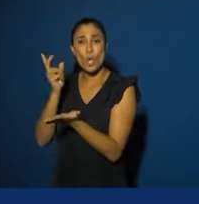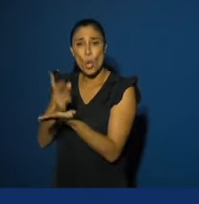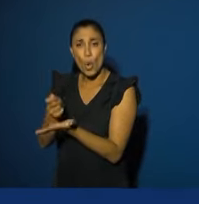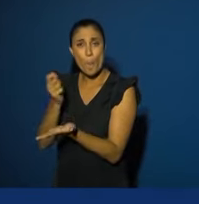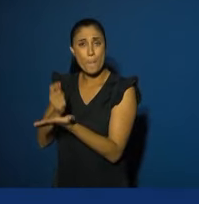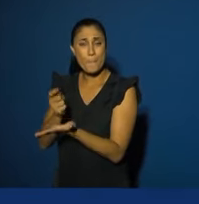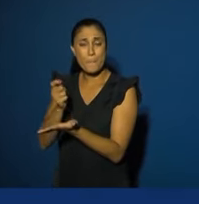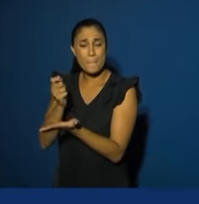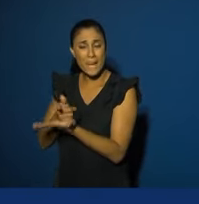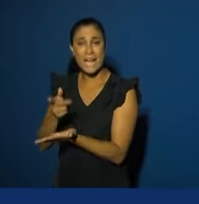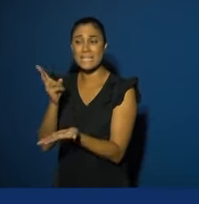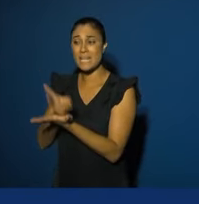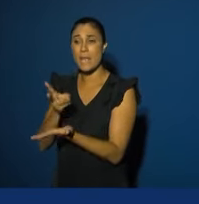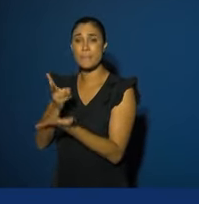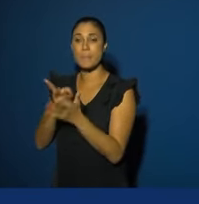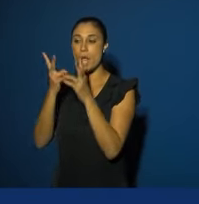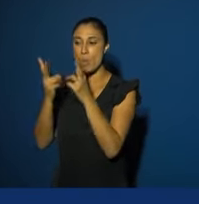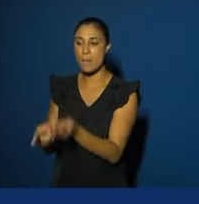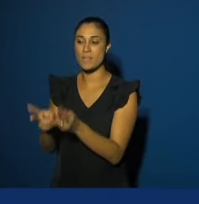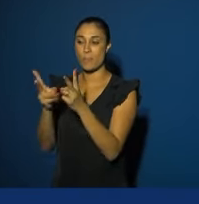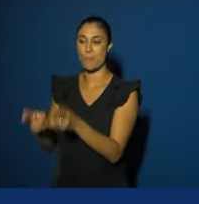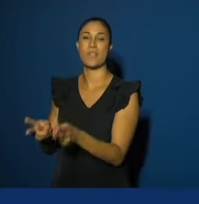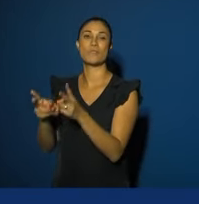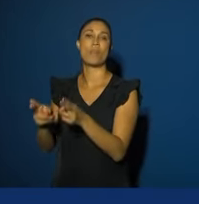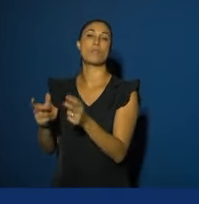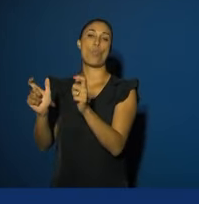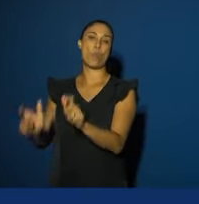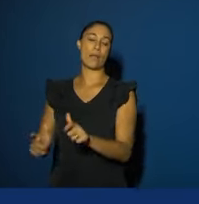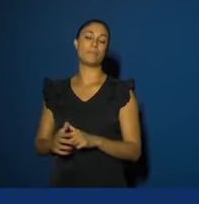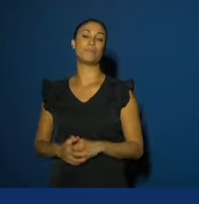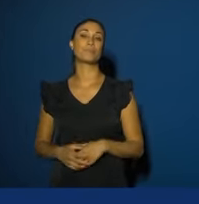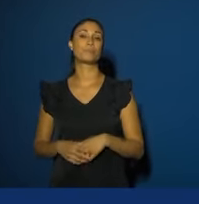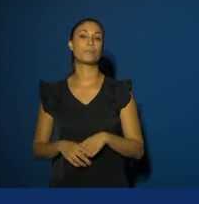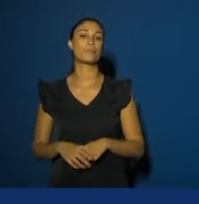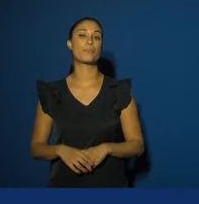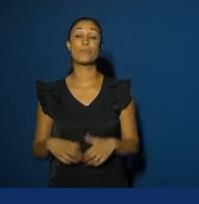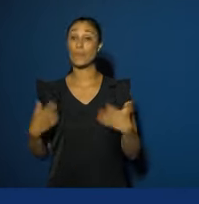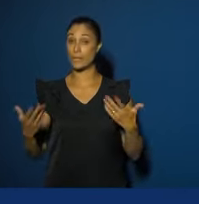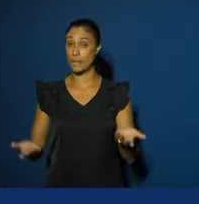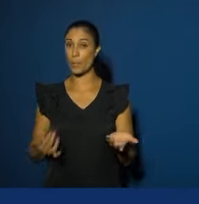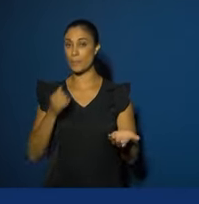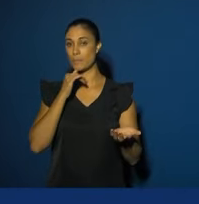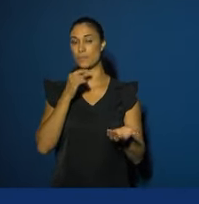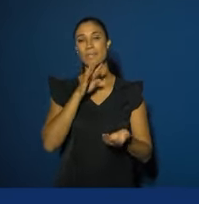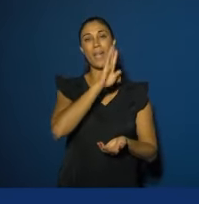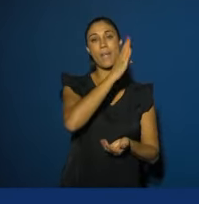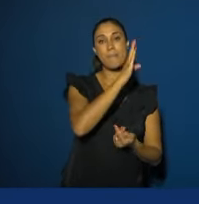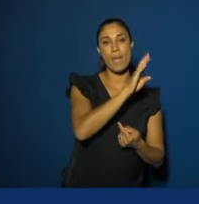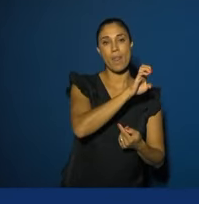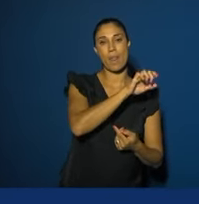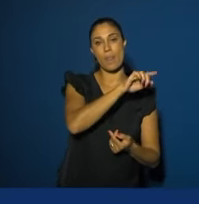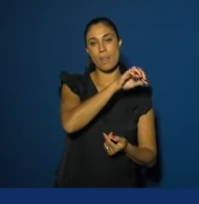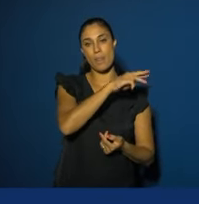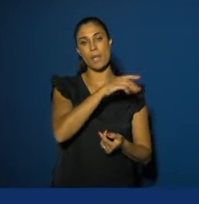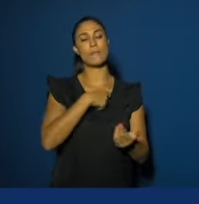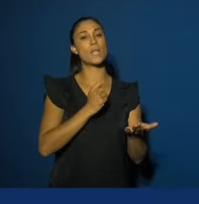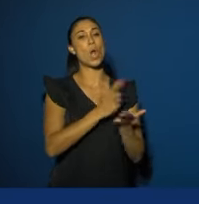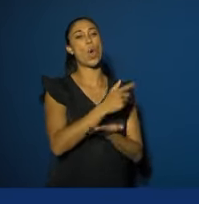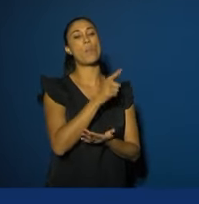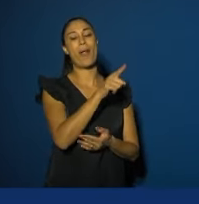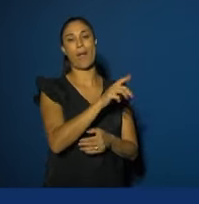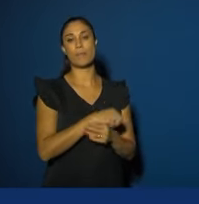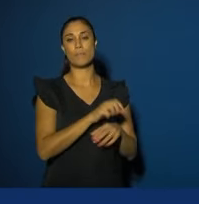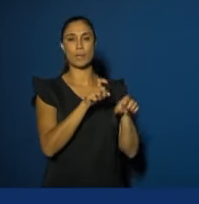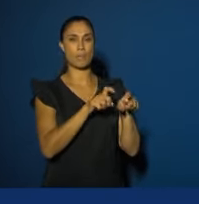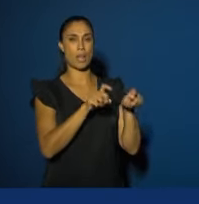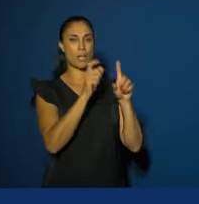serviço de prestação de serviço e de tudo mais Então a nossa você tá em Belém você compra na loja